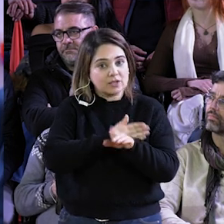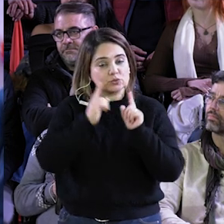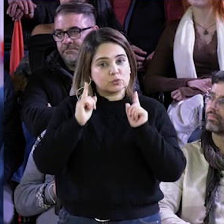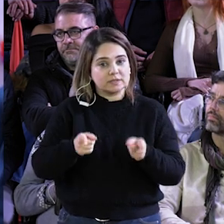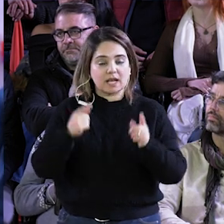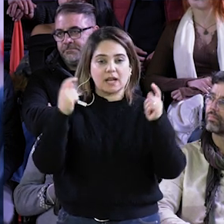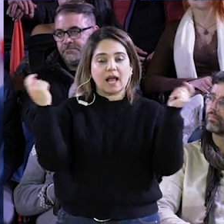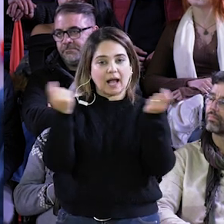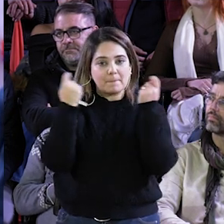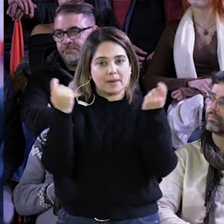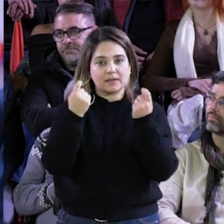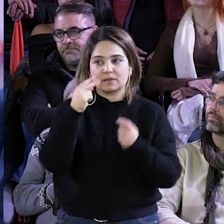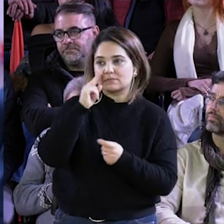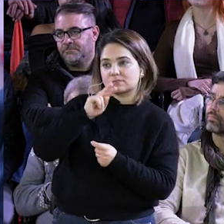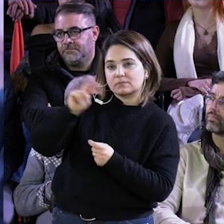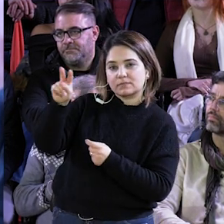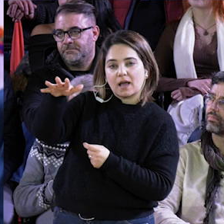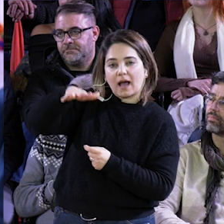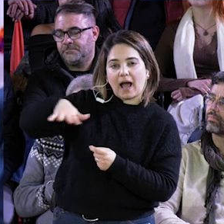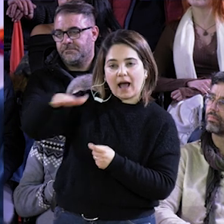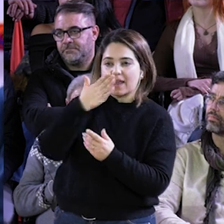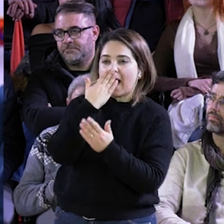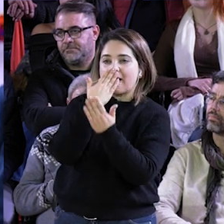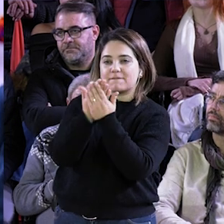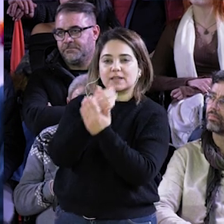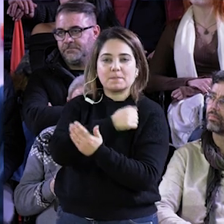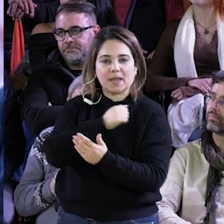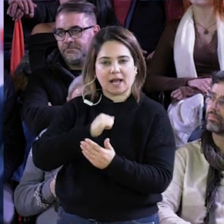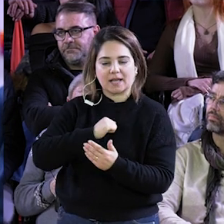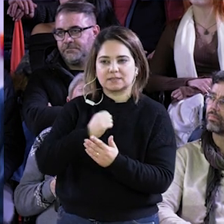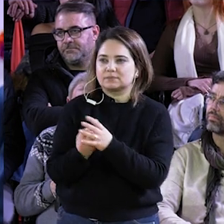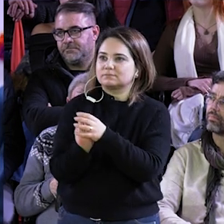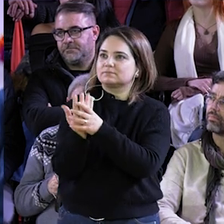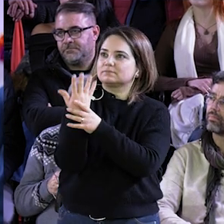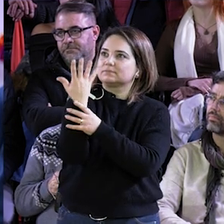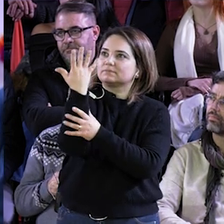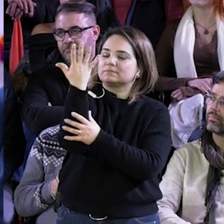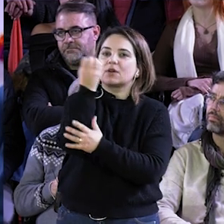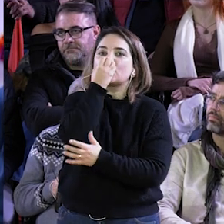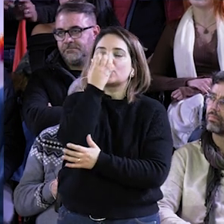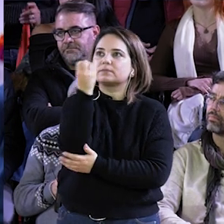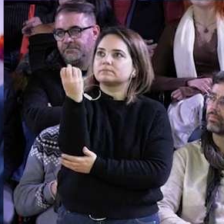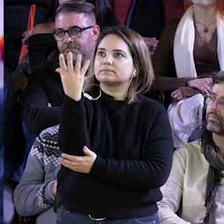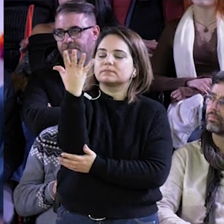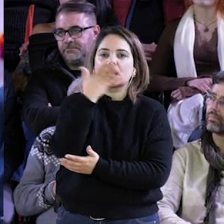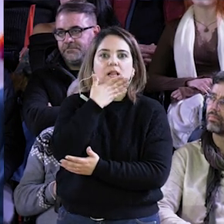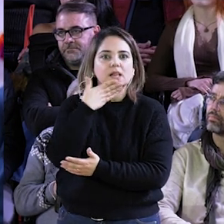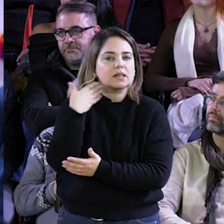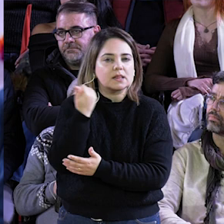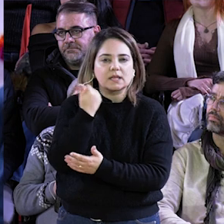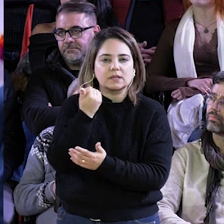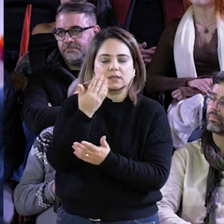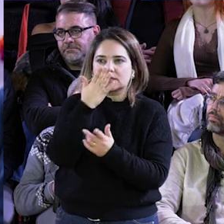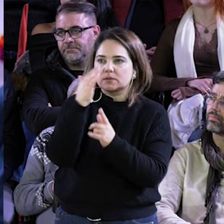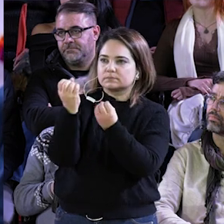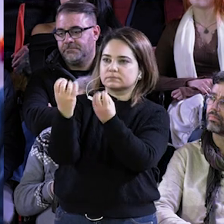campanha, a magnólia do jardim público em frente à minha casa saúda-nos. Um mínimo ente magnífico desfolhando relâmpagos sobre